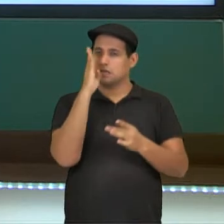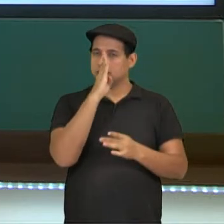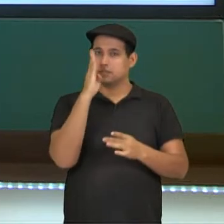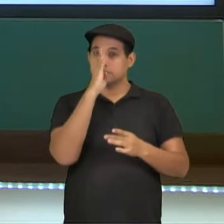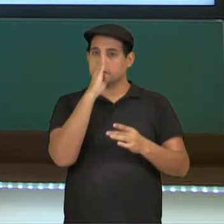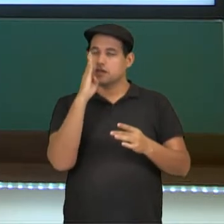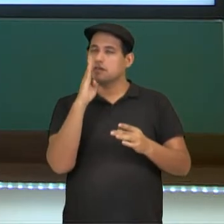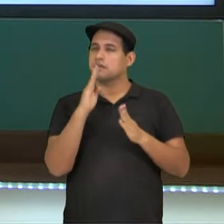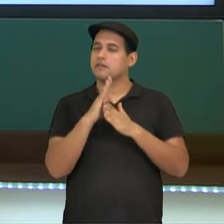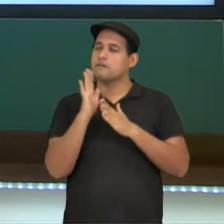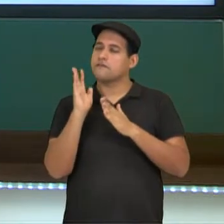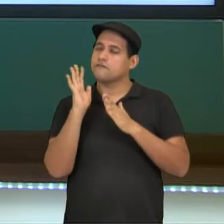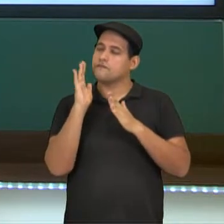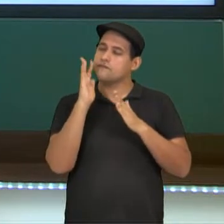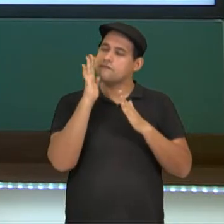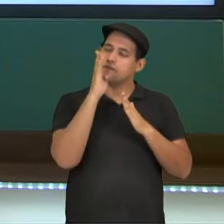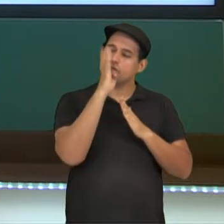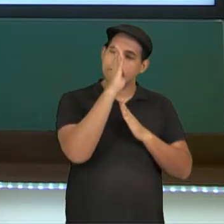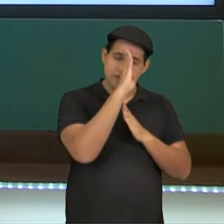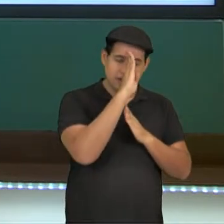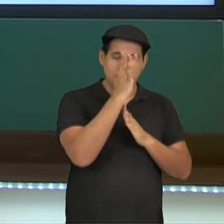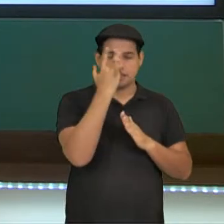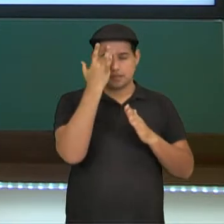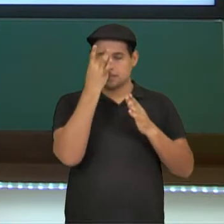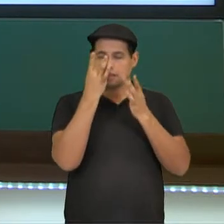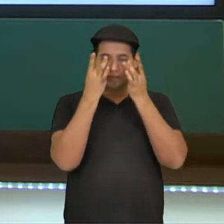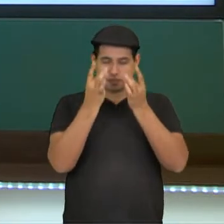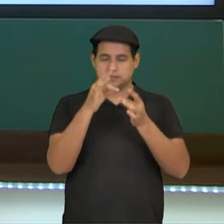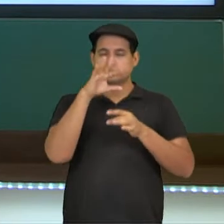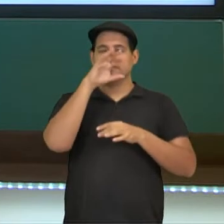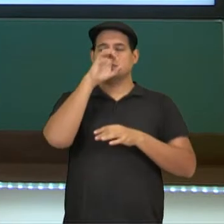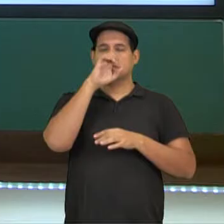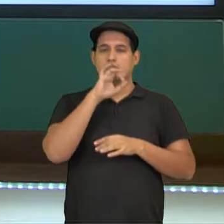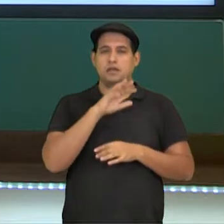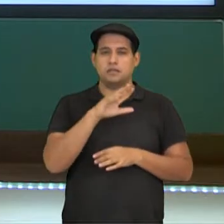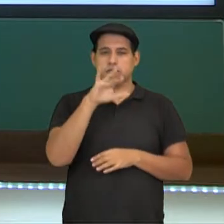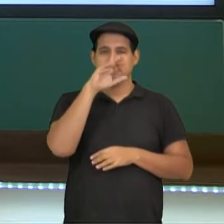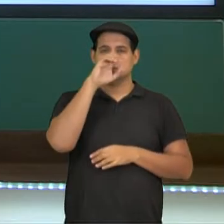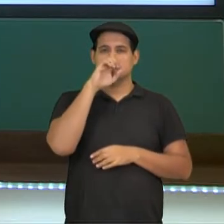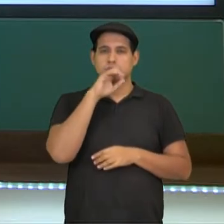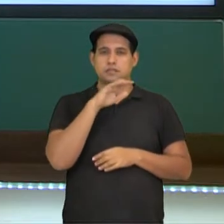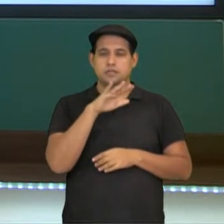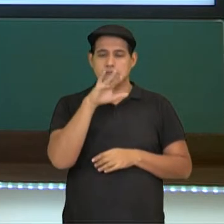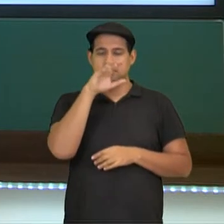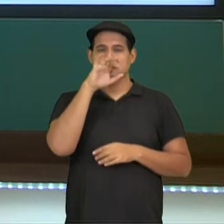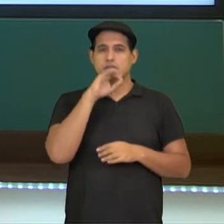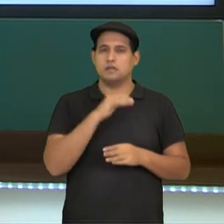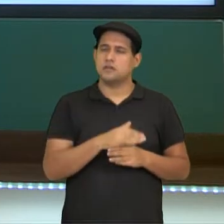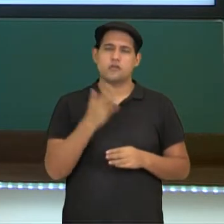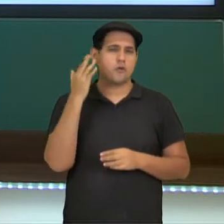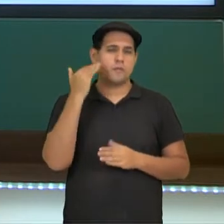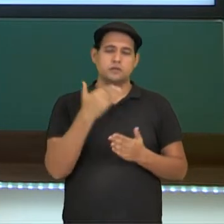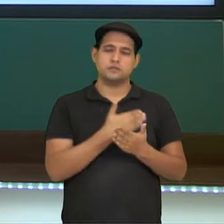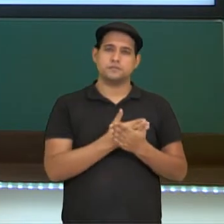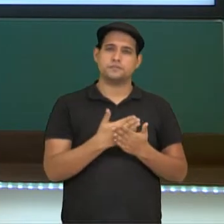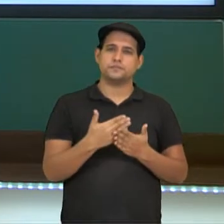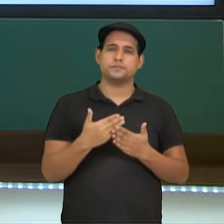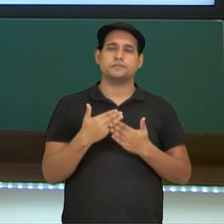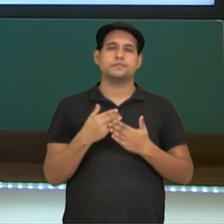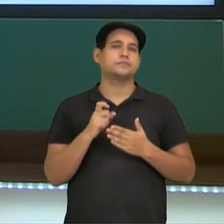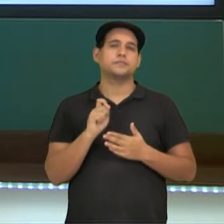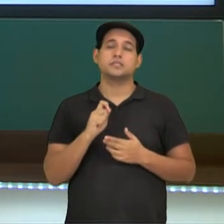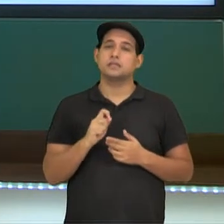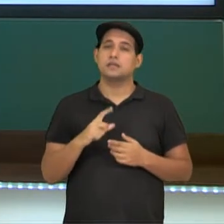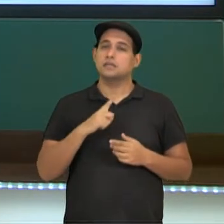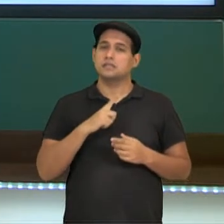e gentilmente traga a atenção de volta para a respiração. É comum no começo, quando você não está acostumado a meditar,